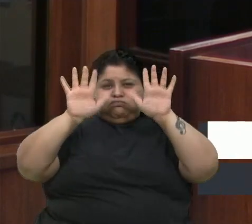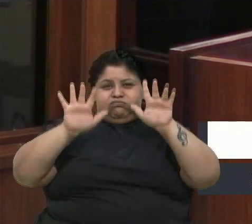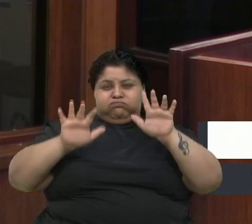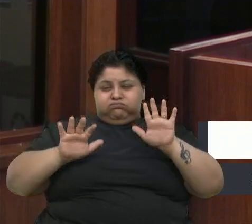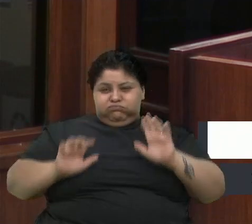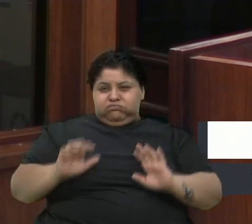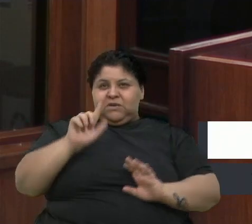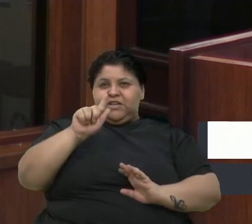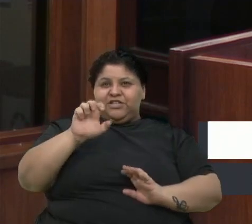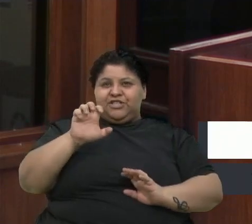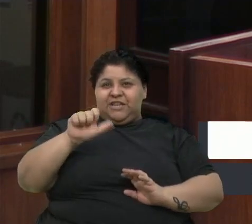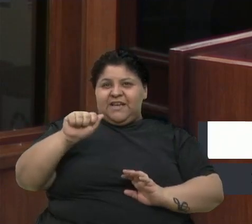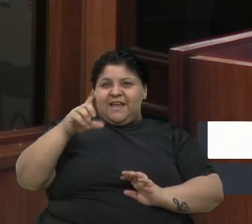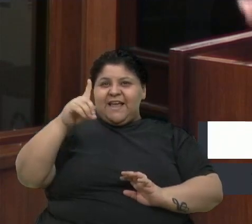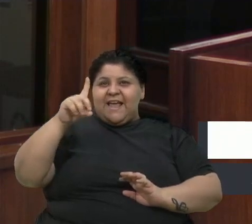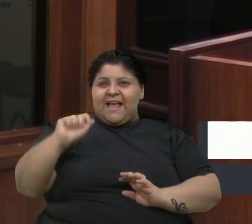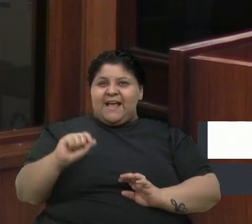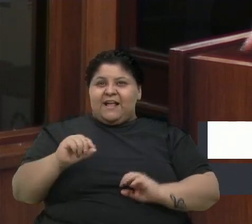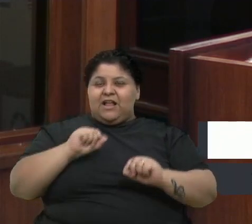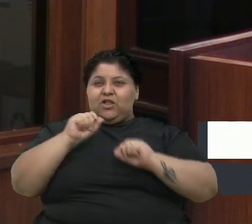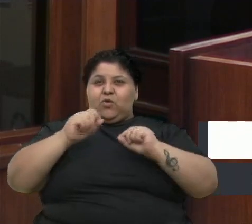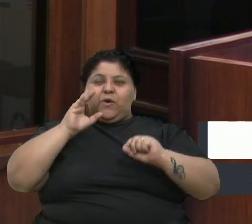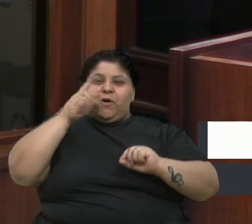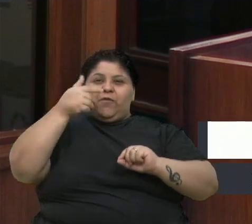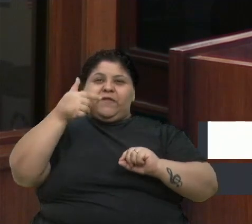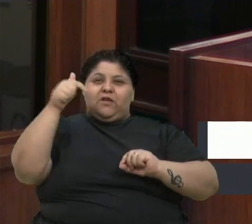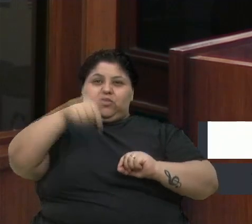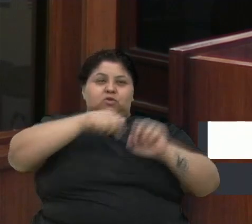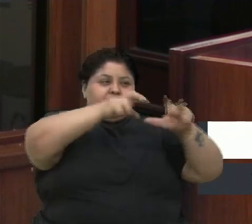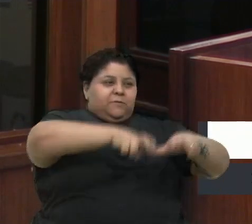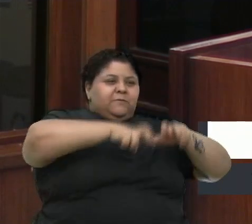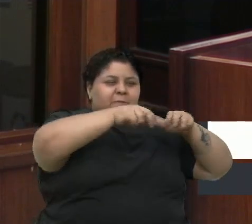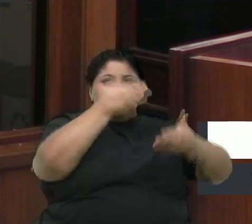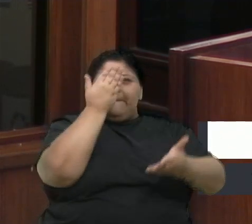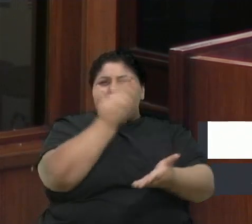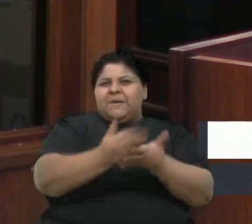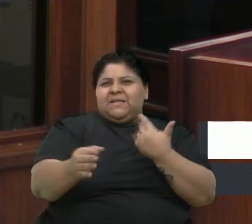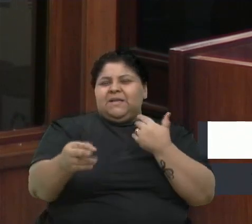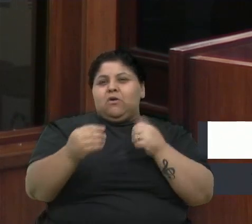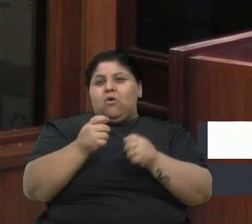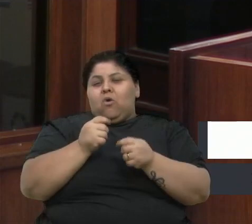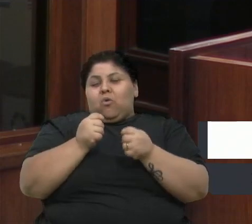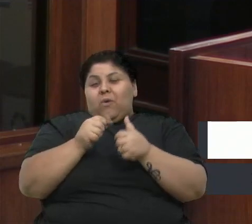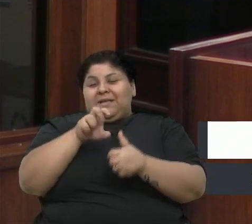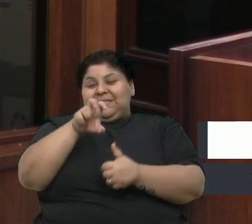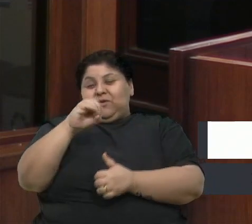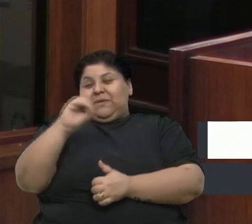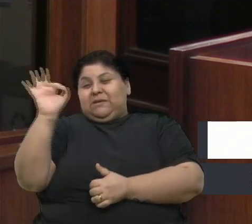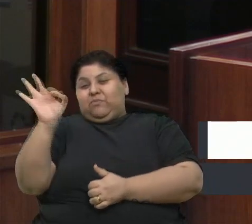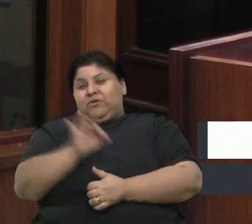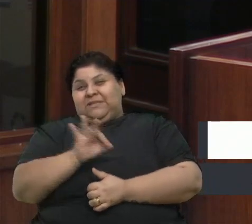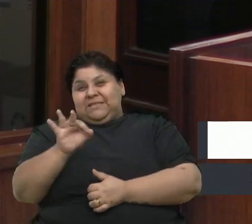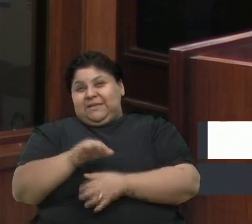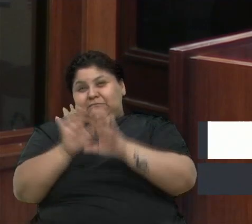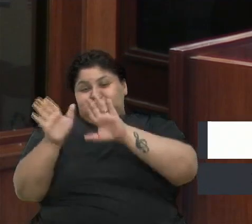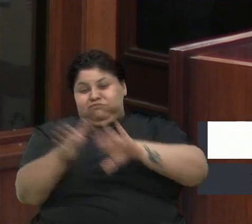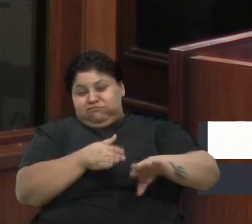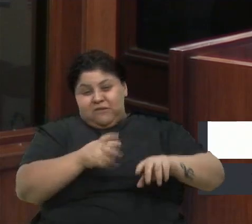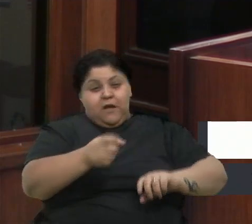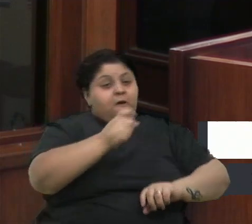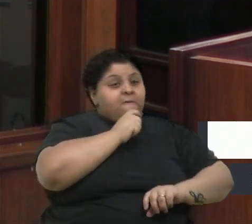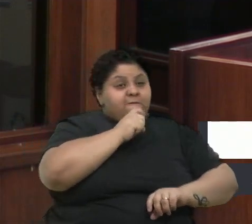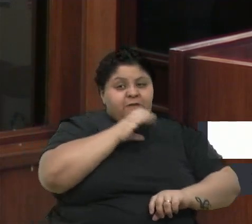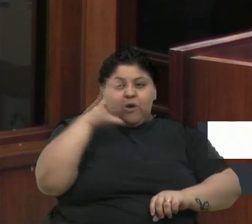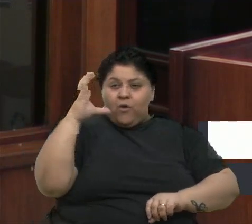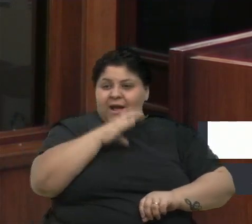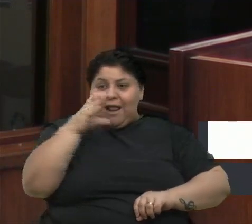agricultores percam, como perderam agora há pouco, quase 50% da produção. Nós temos frio e calor fora de